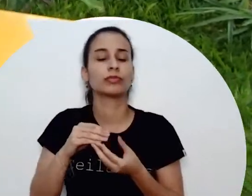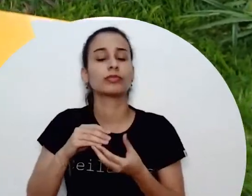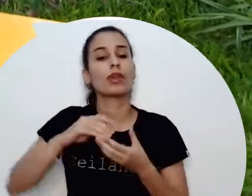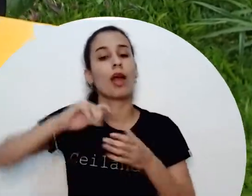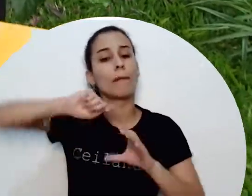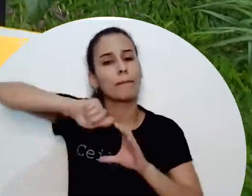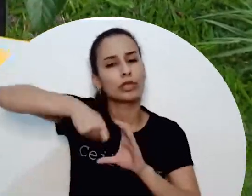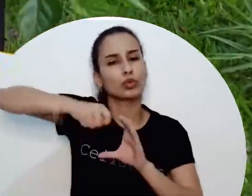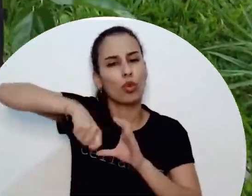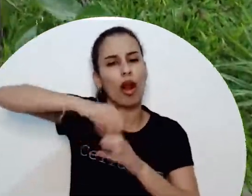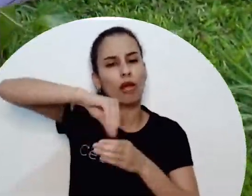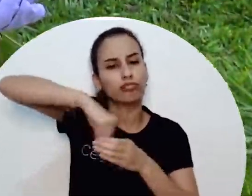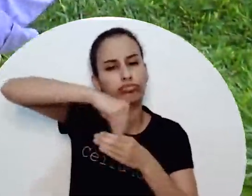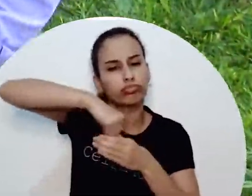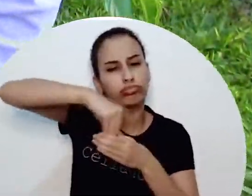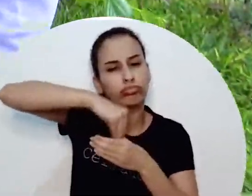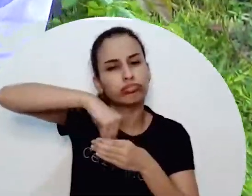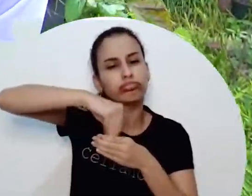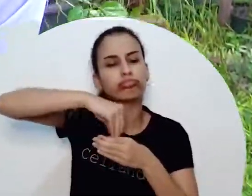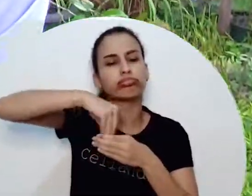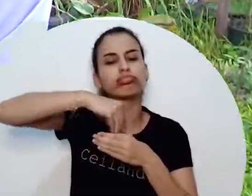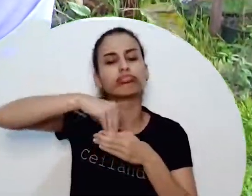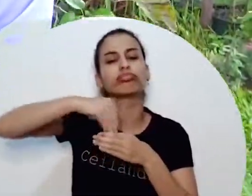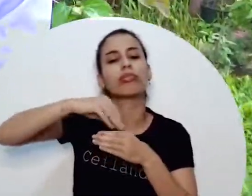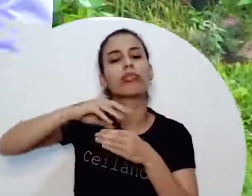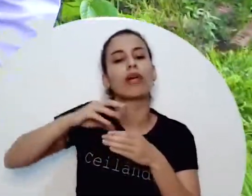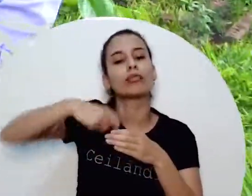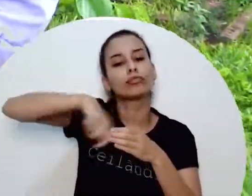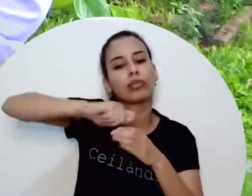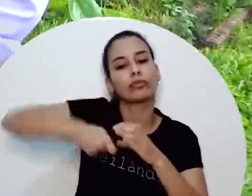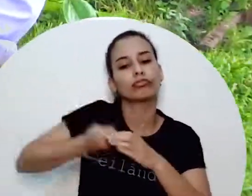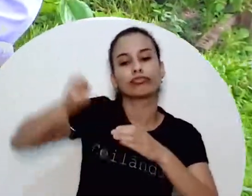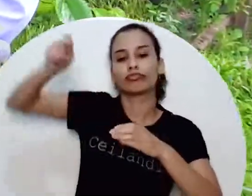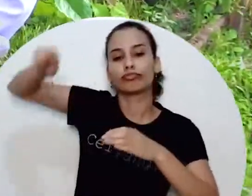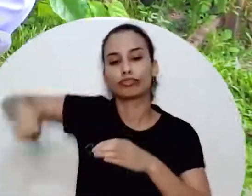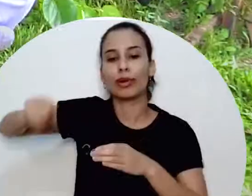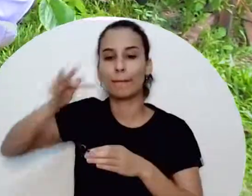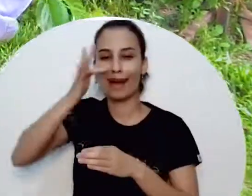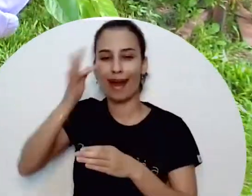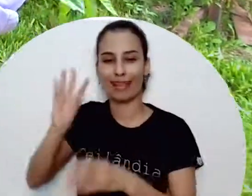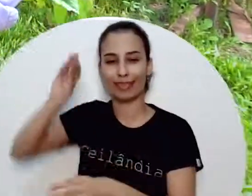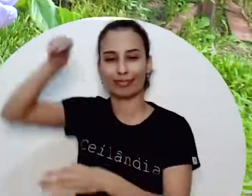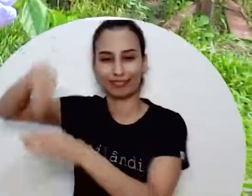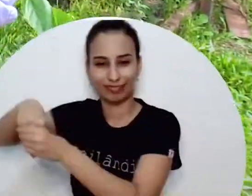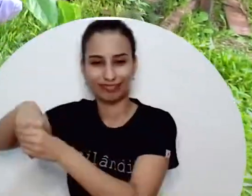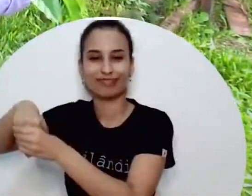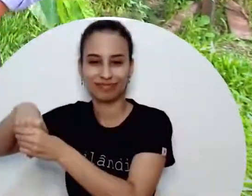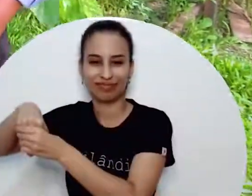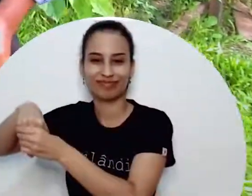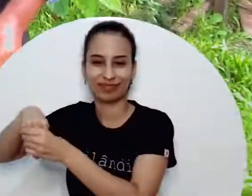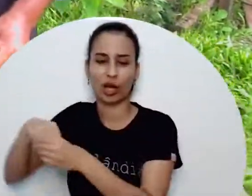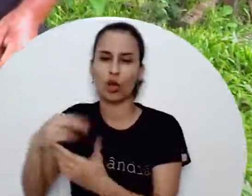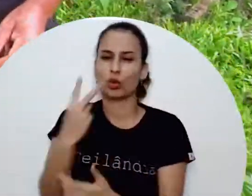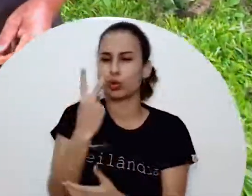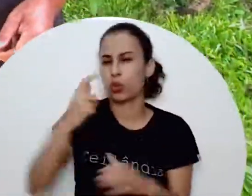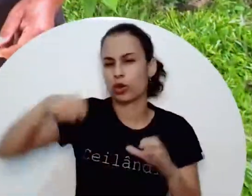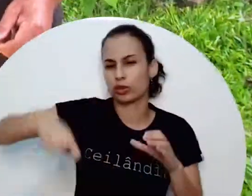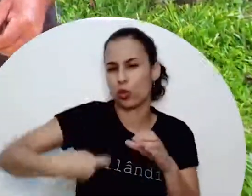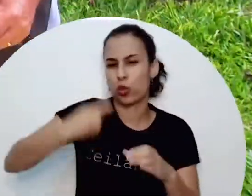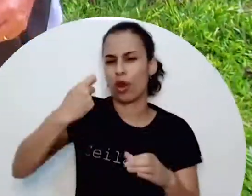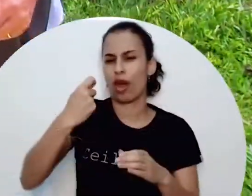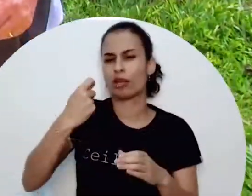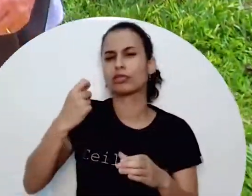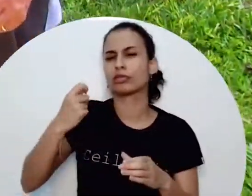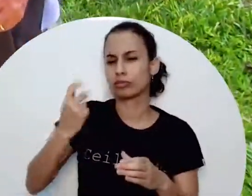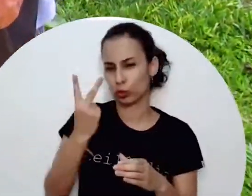com a borra de café. Vai misturar, vai virar um nutriente bacana que você vai colocar na sua planta. Aqui, ó, pode